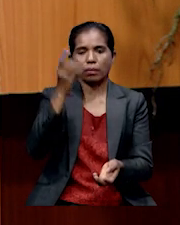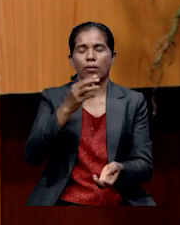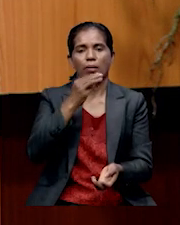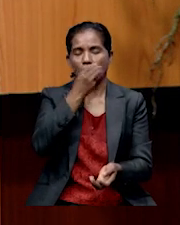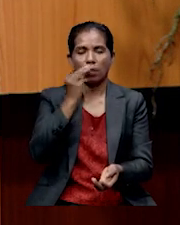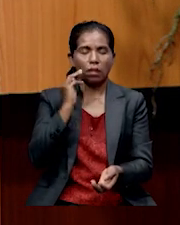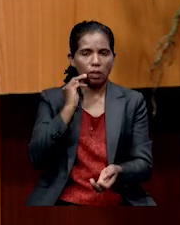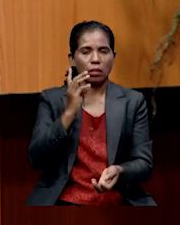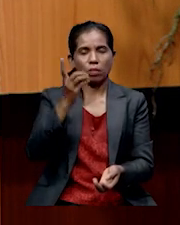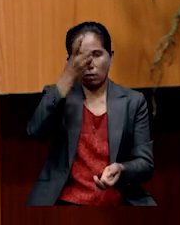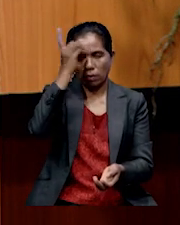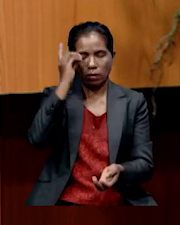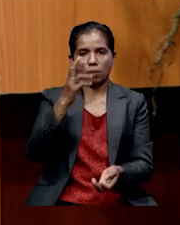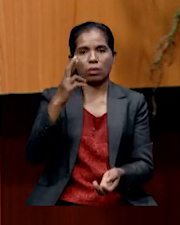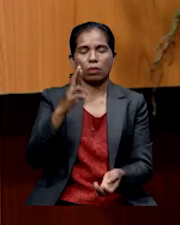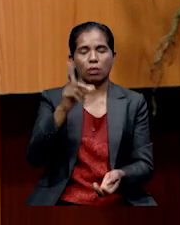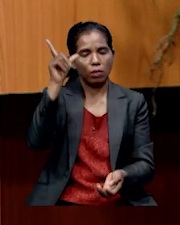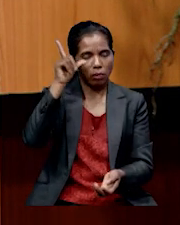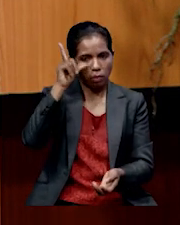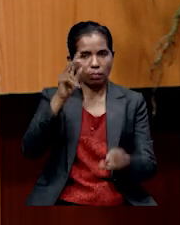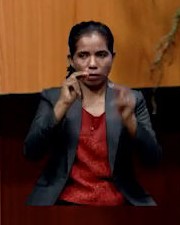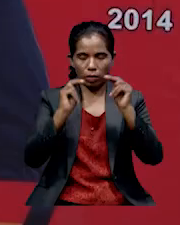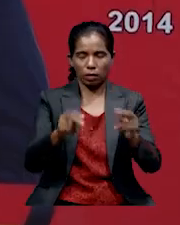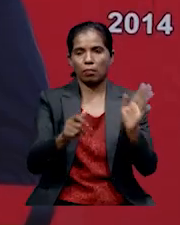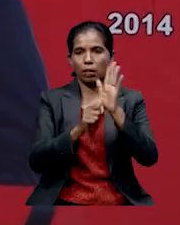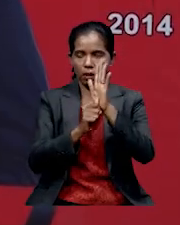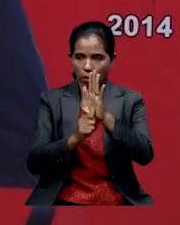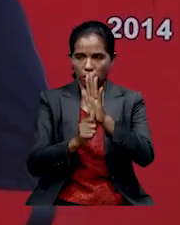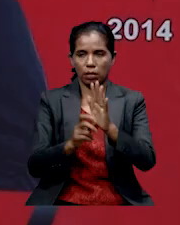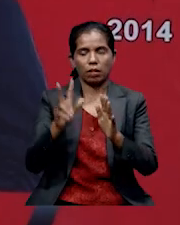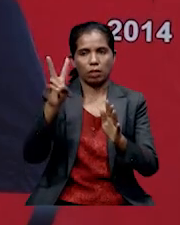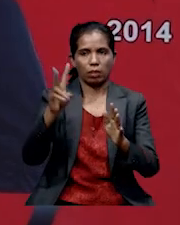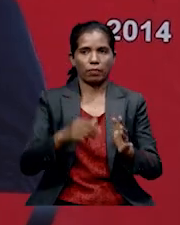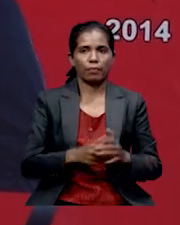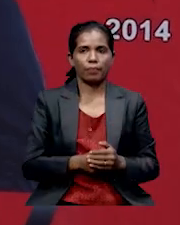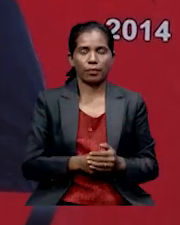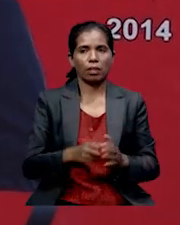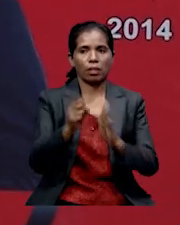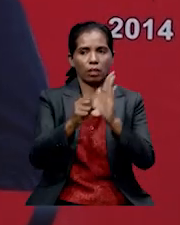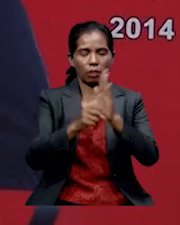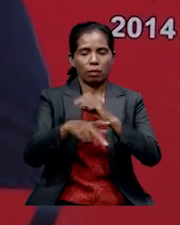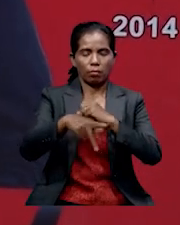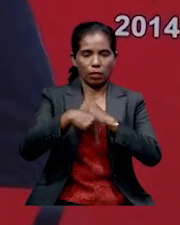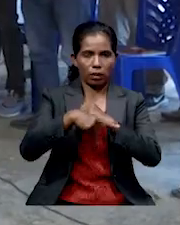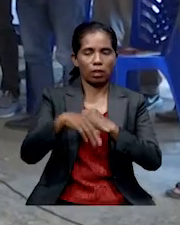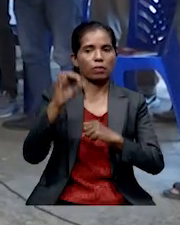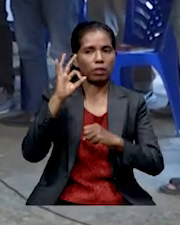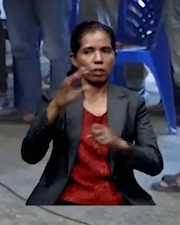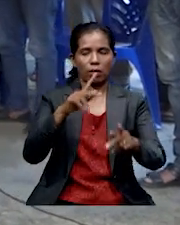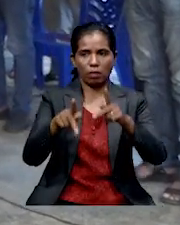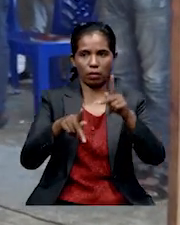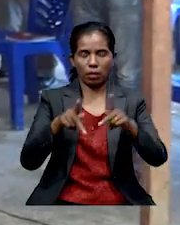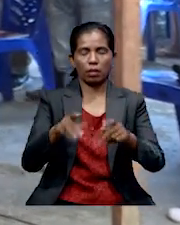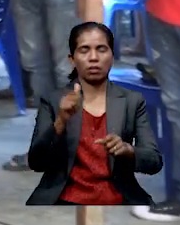Dr. Luola precisa, se apresenta ba Sirnairua. Tuir perfil no Estatuto Partido Fretilinha, cidadão NB a